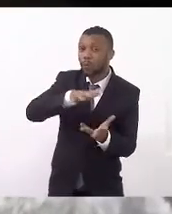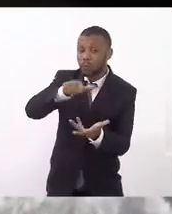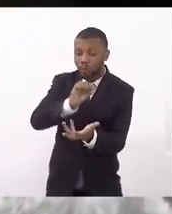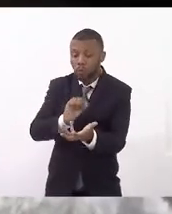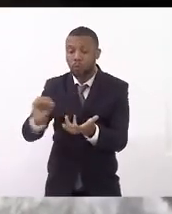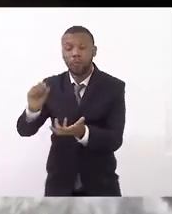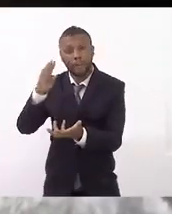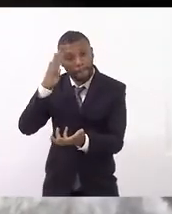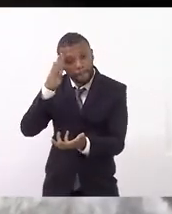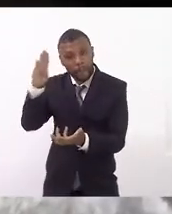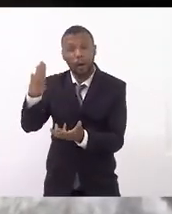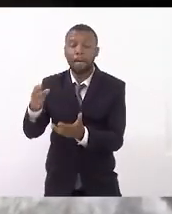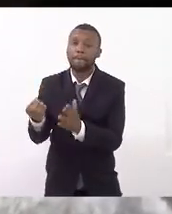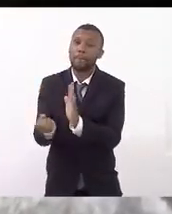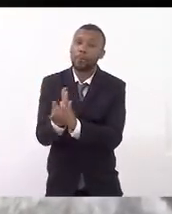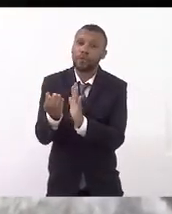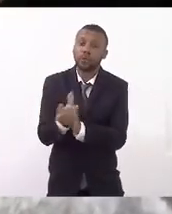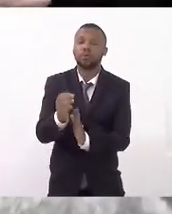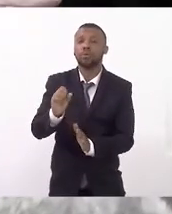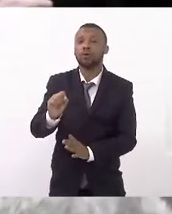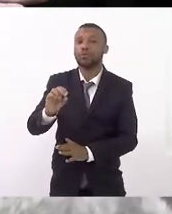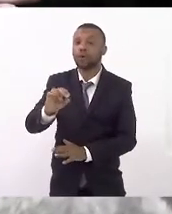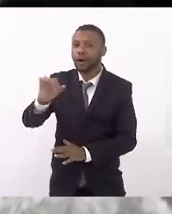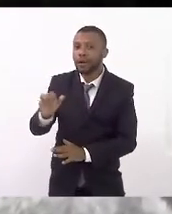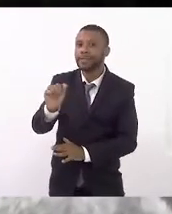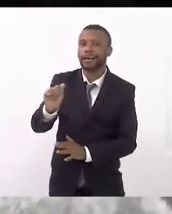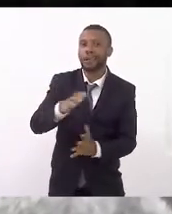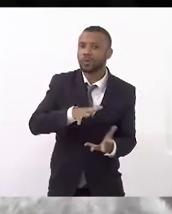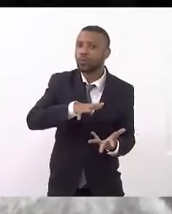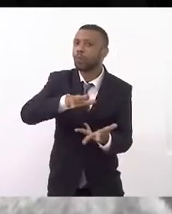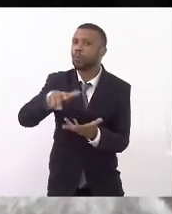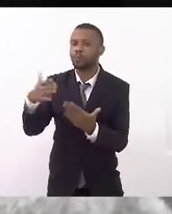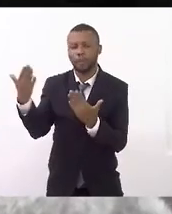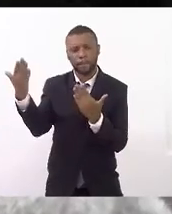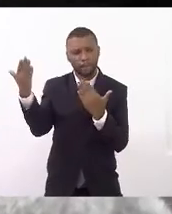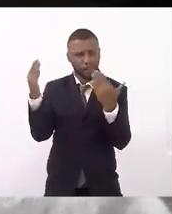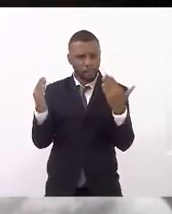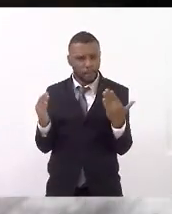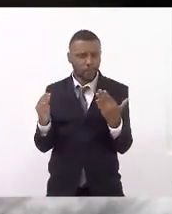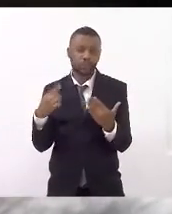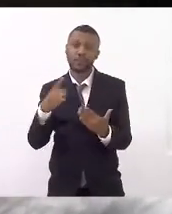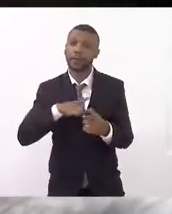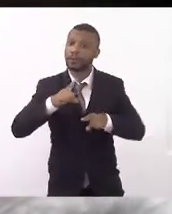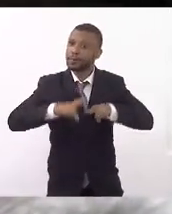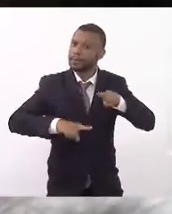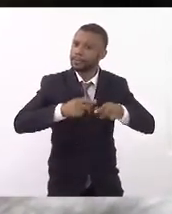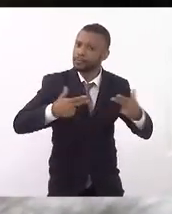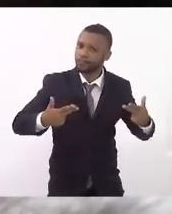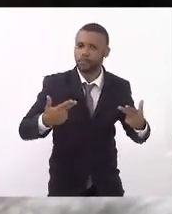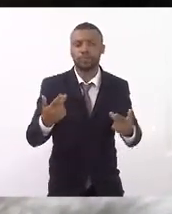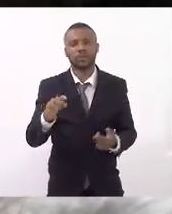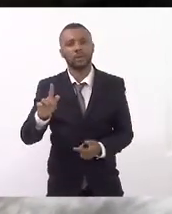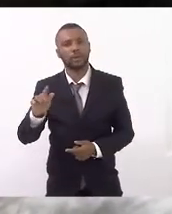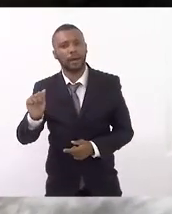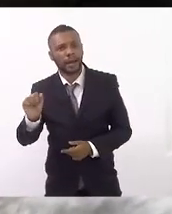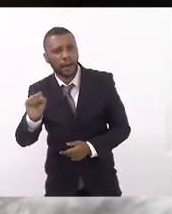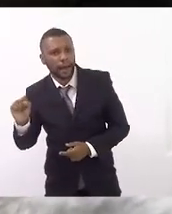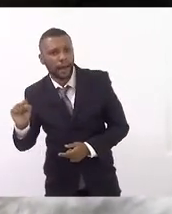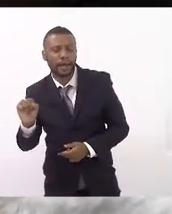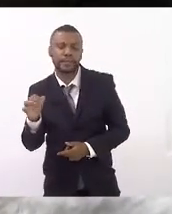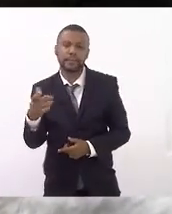maior produtor de soja do planeta. Pois é. Temos esses insumos, temos a questão do gás, não é? Na